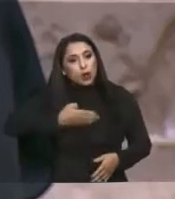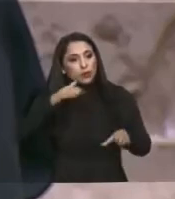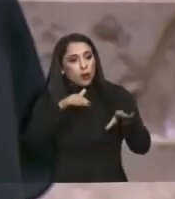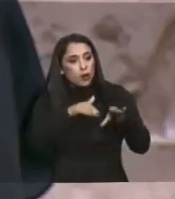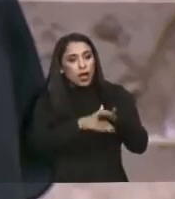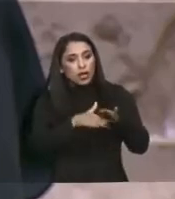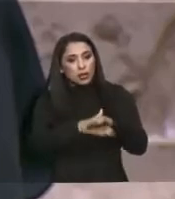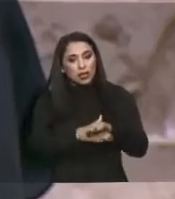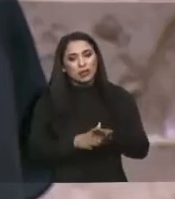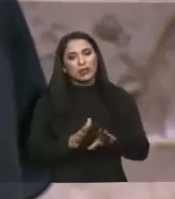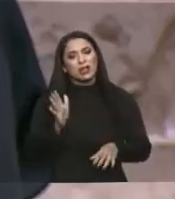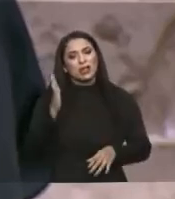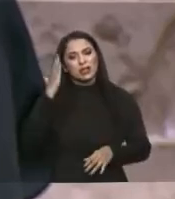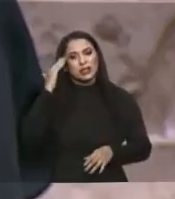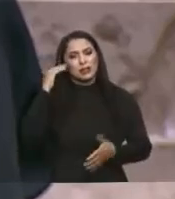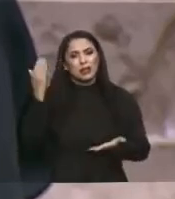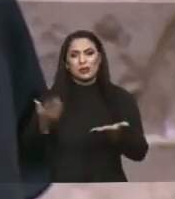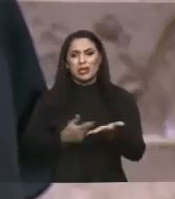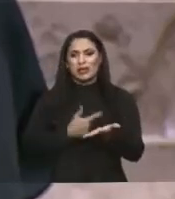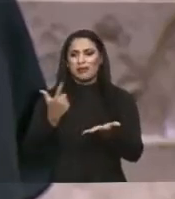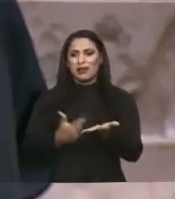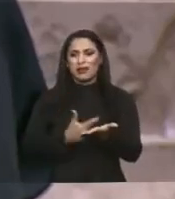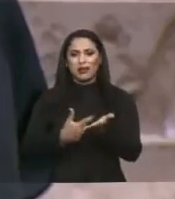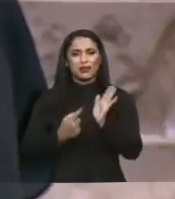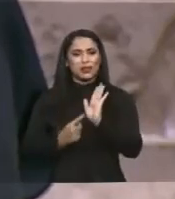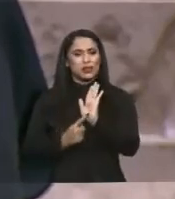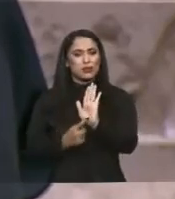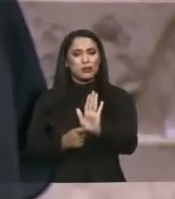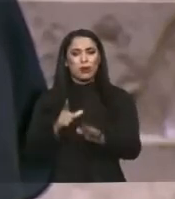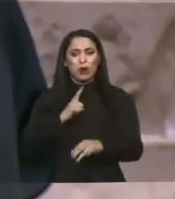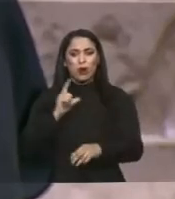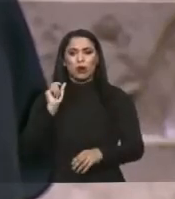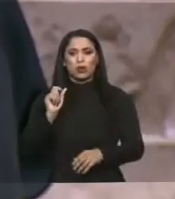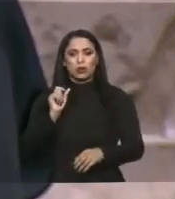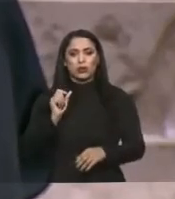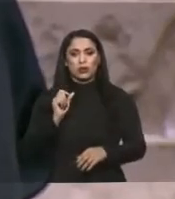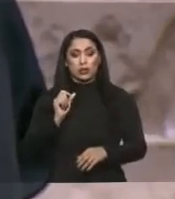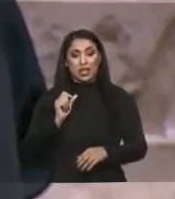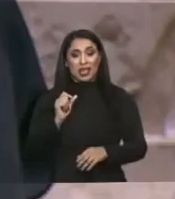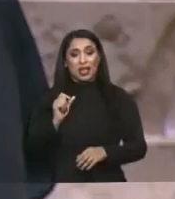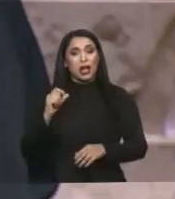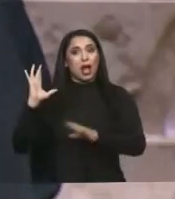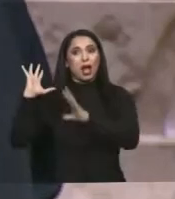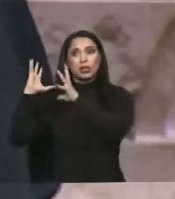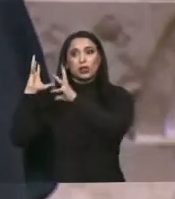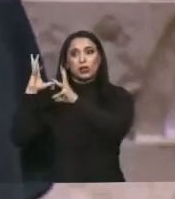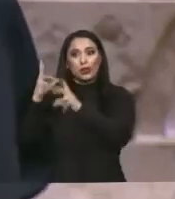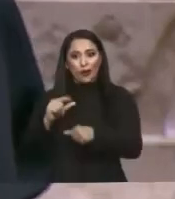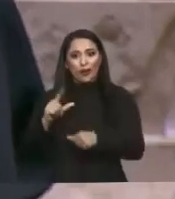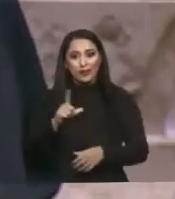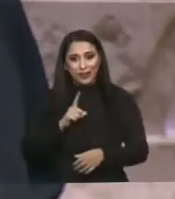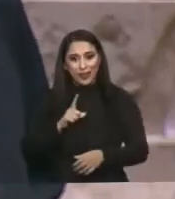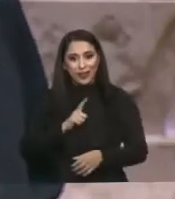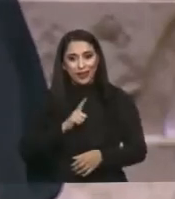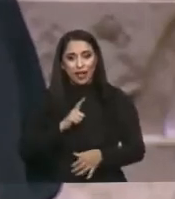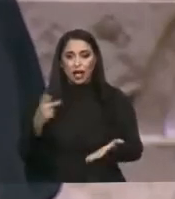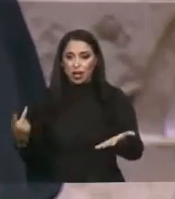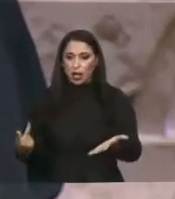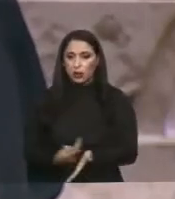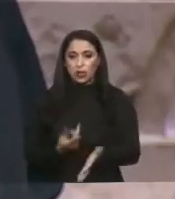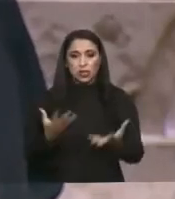literárias, conhecidas como clássicos, revelavam eventuais trocas ao longo da história. A norma